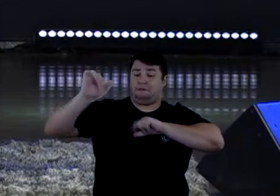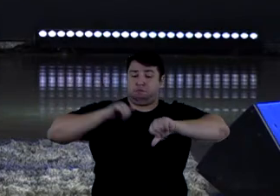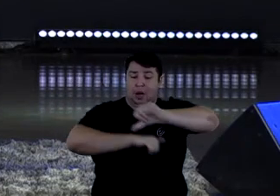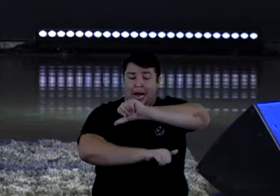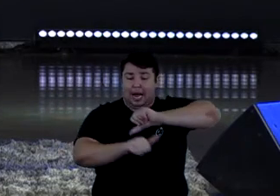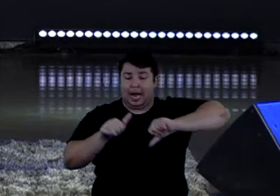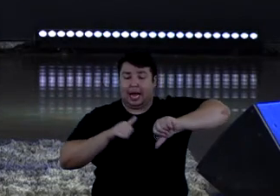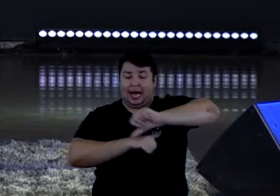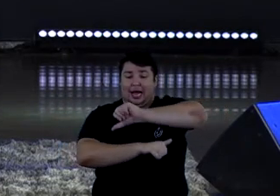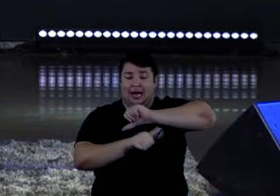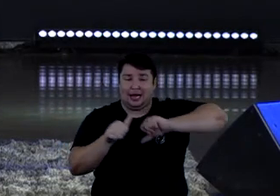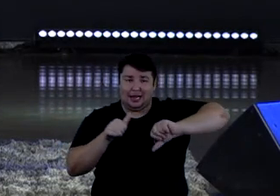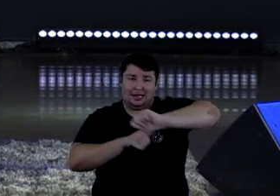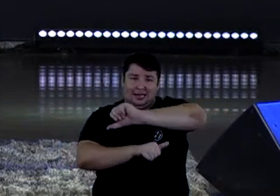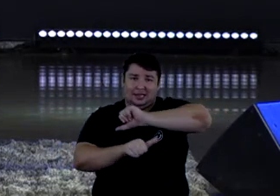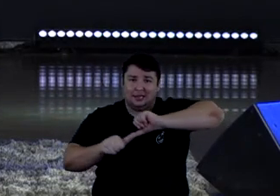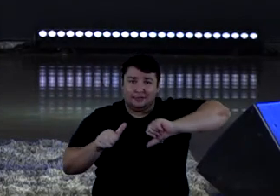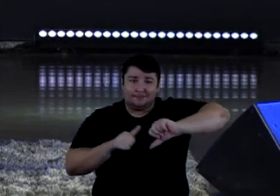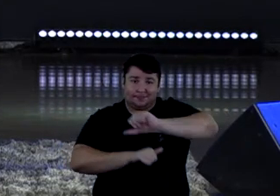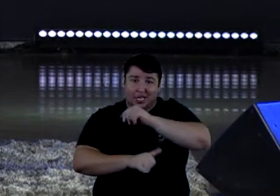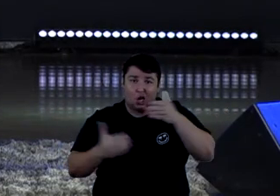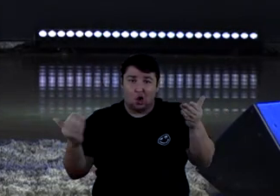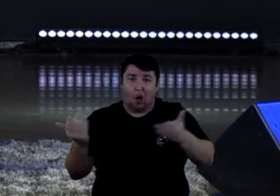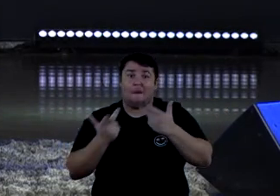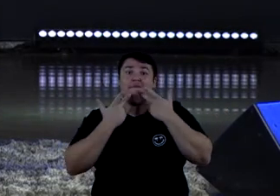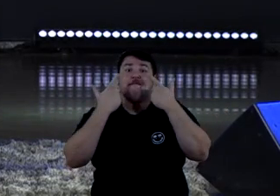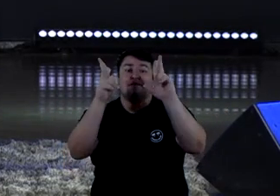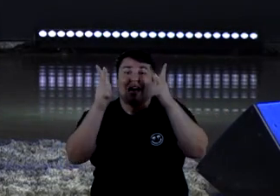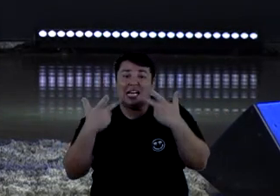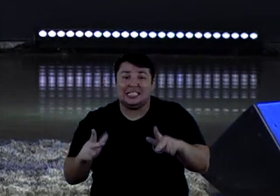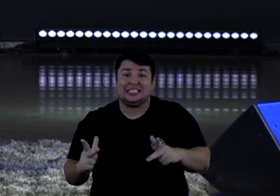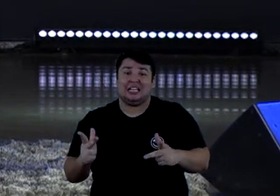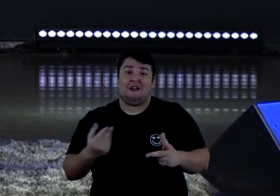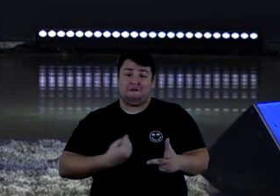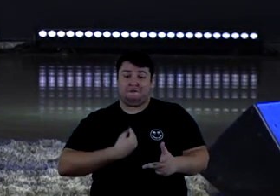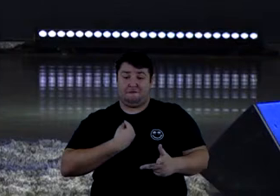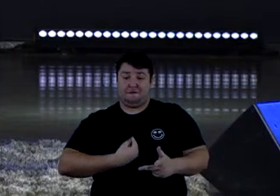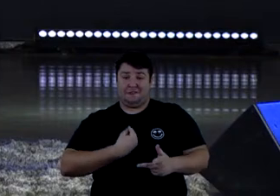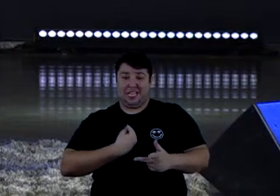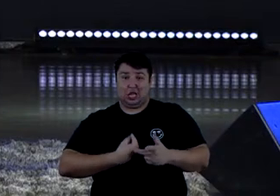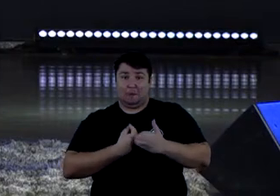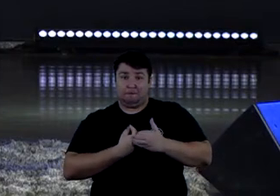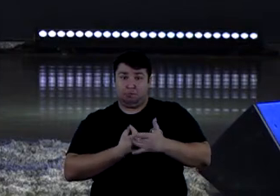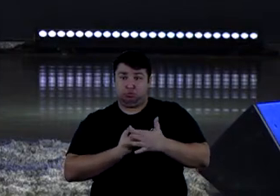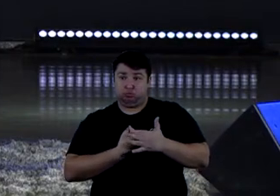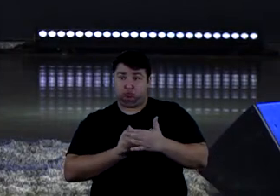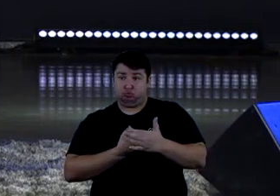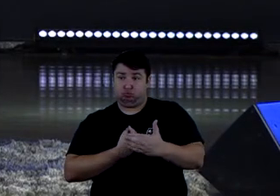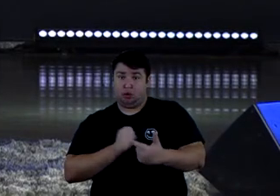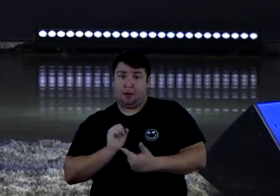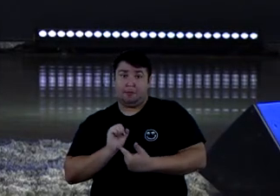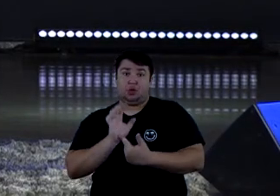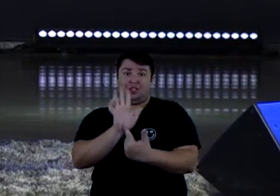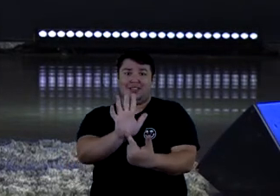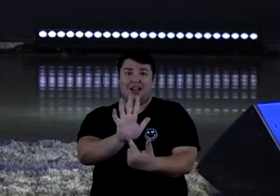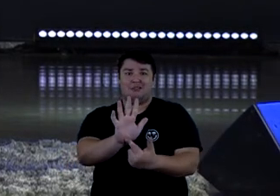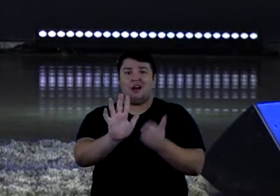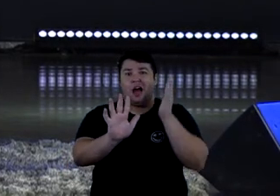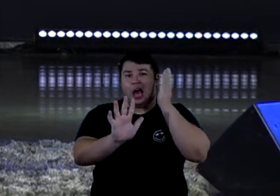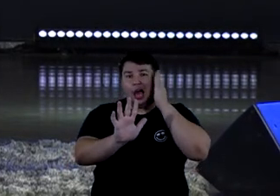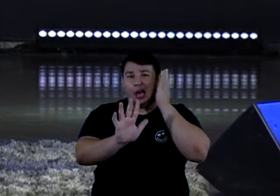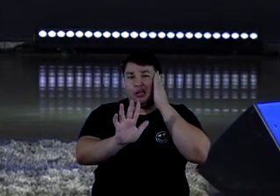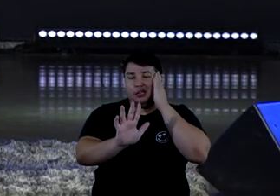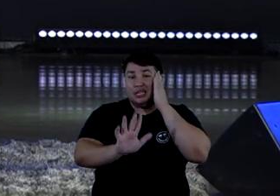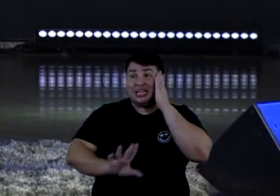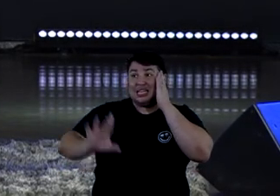transformou, que nós estamos levando essa mensagem escrita nas nossas vidas.